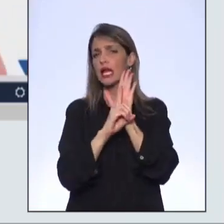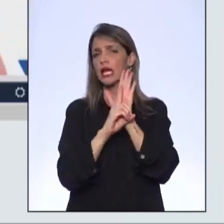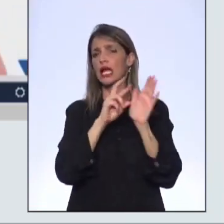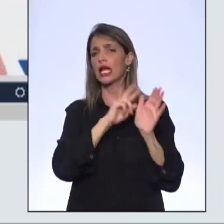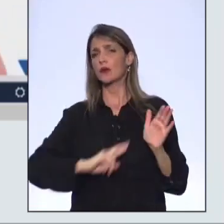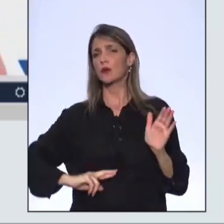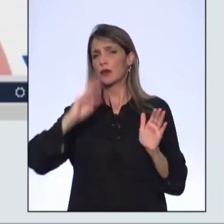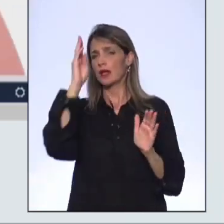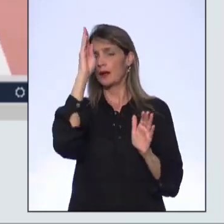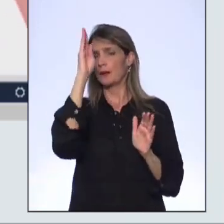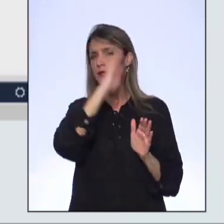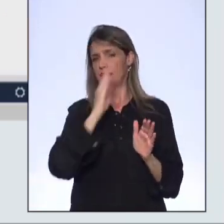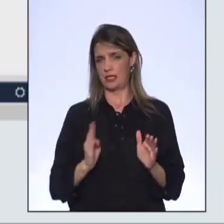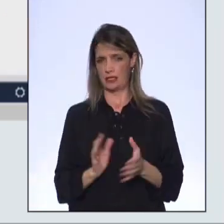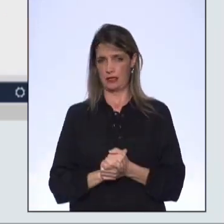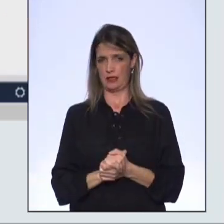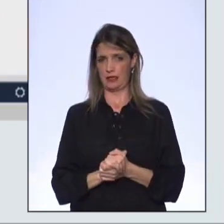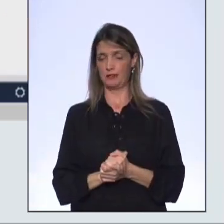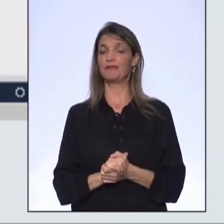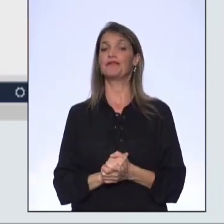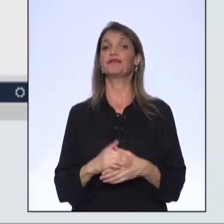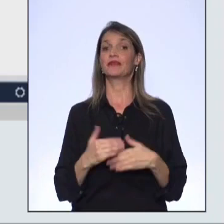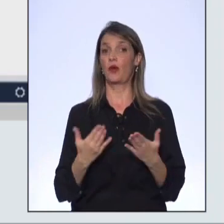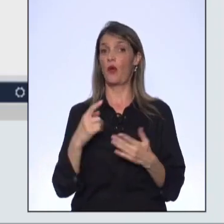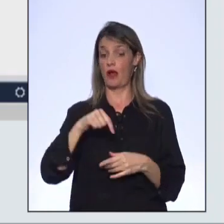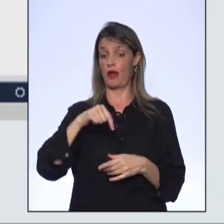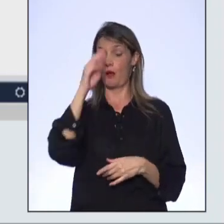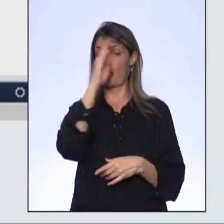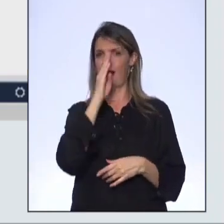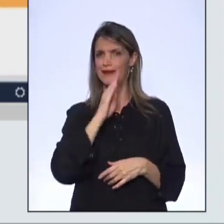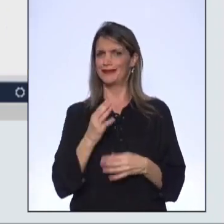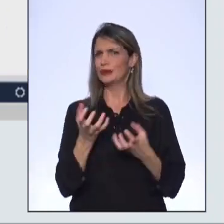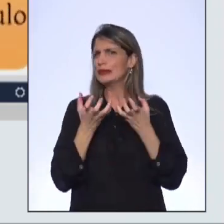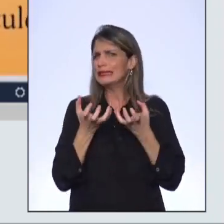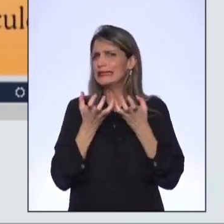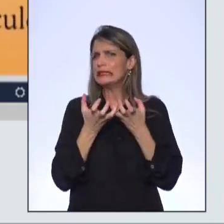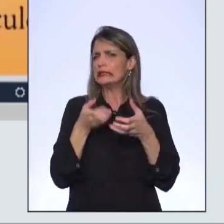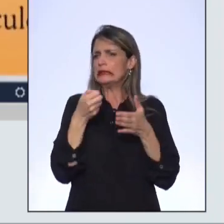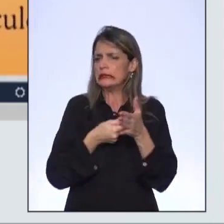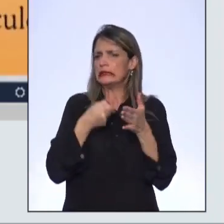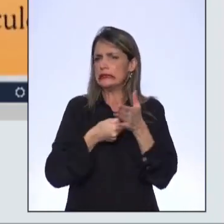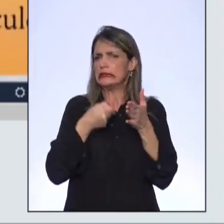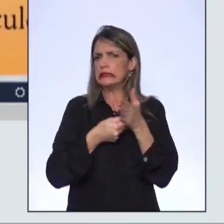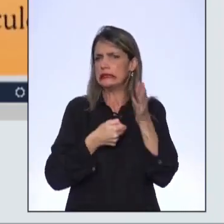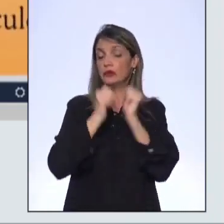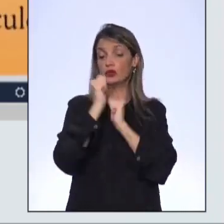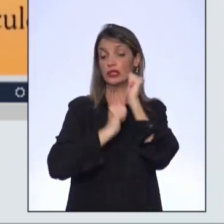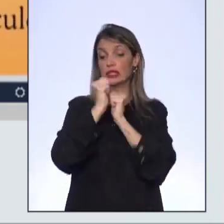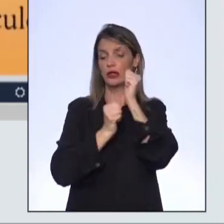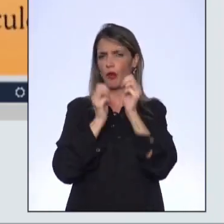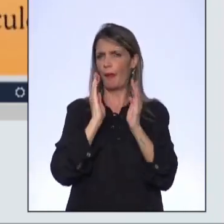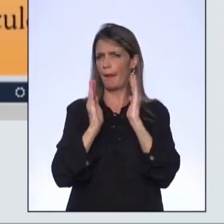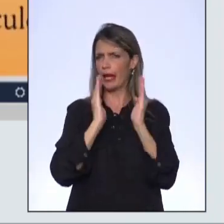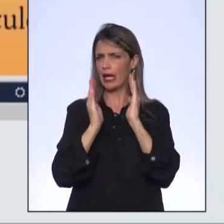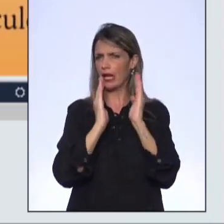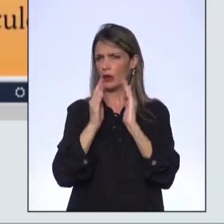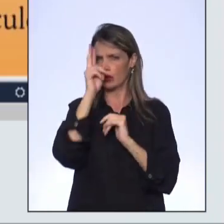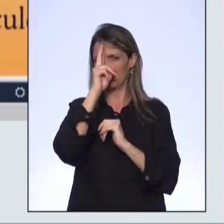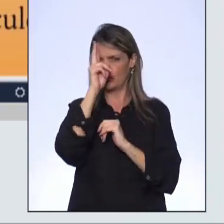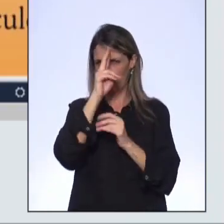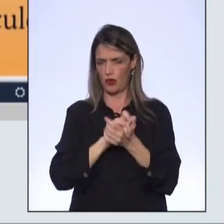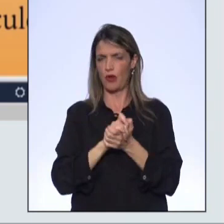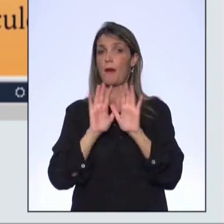República Brasileira. Na verdade, o Brasil ensaiava tentativas de industrialização nesse período de sua história,